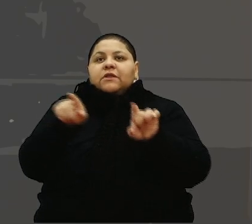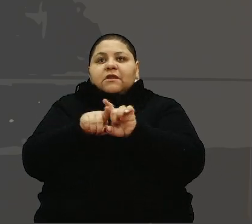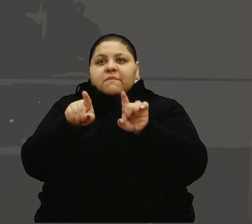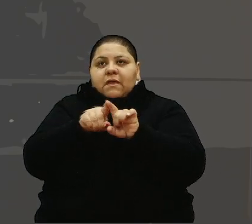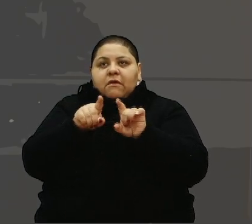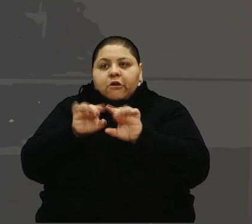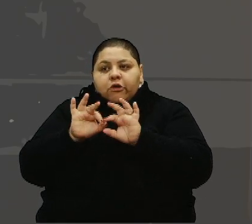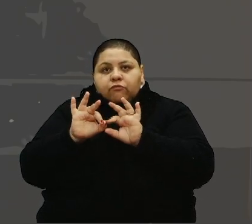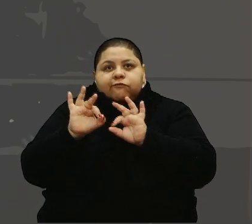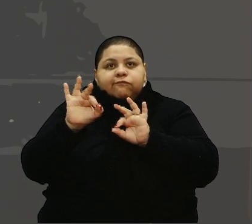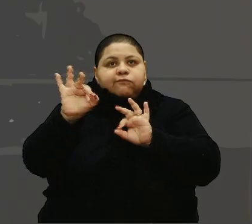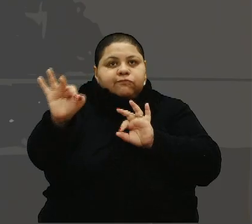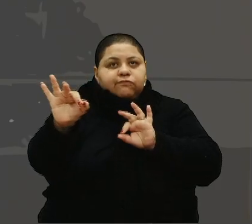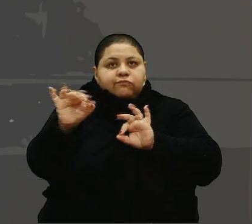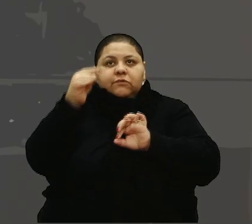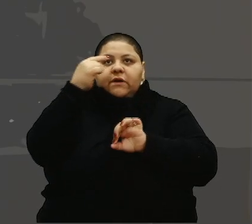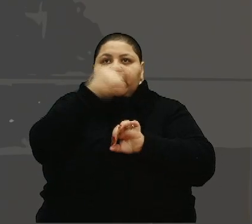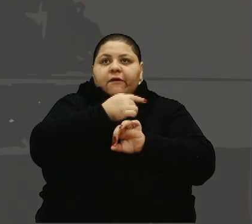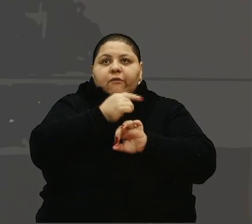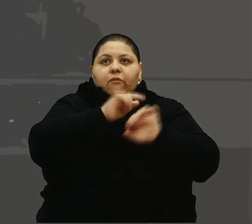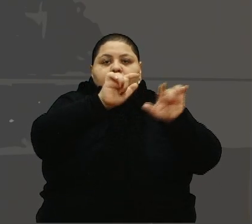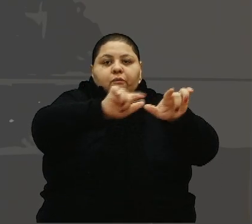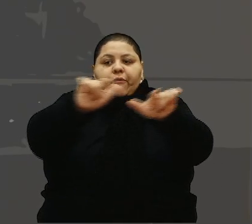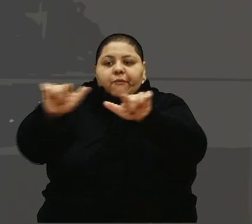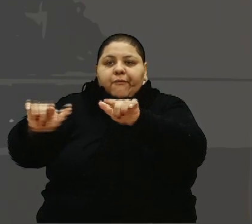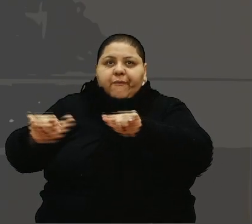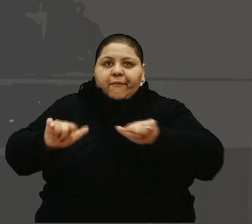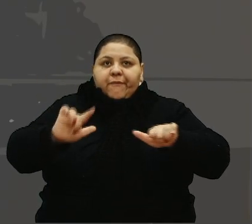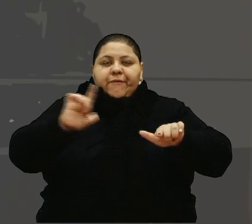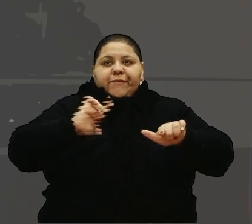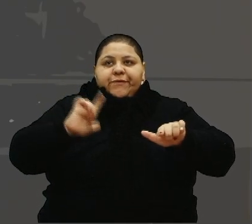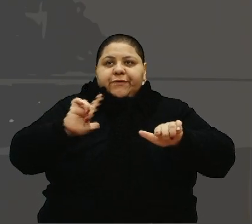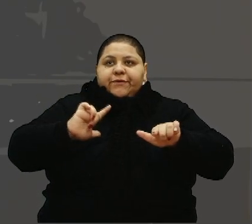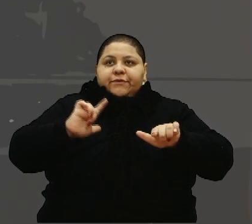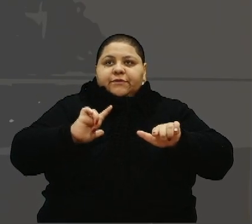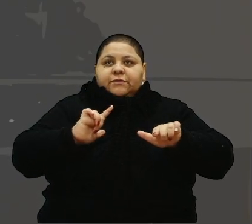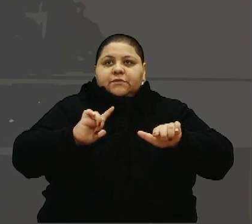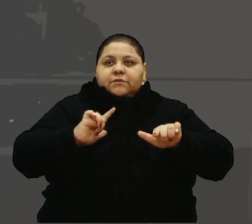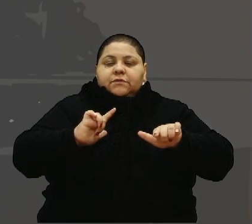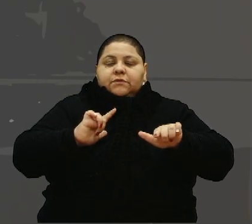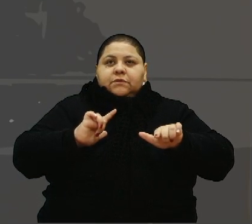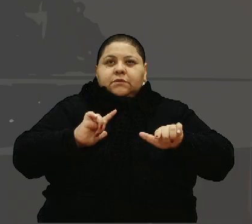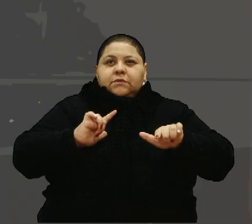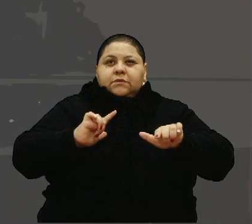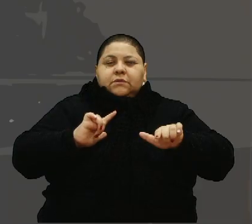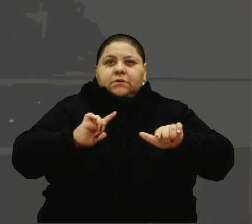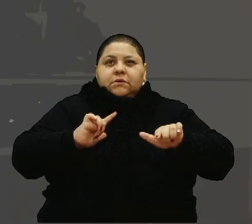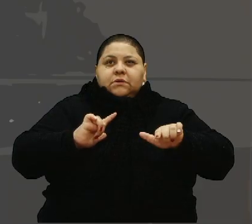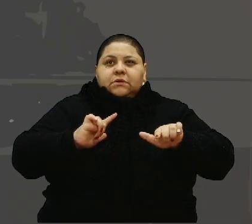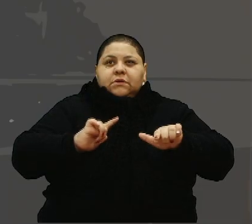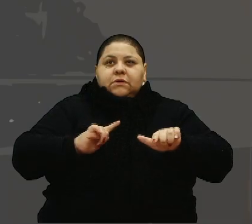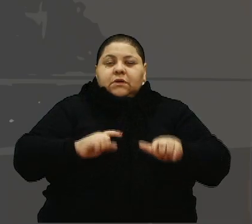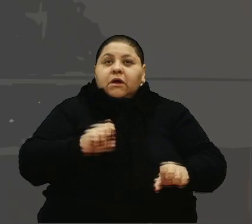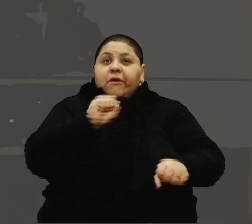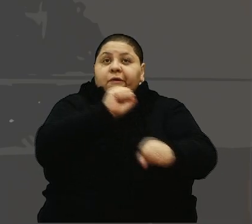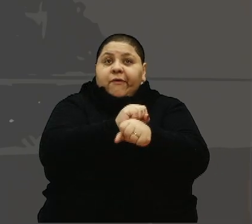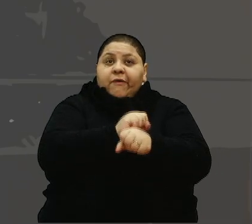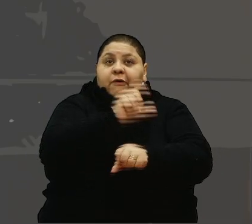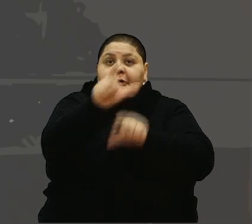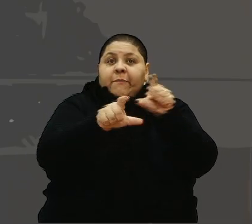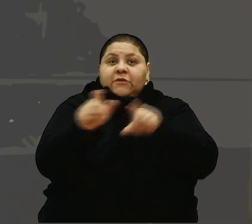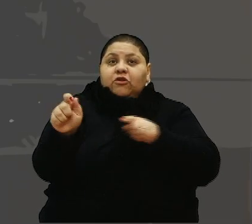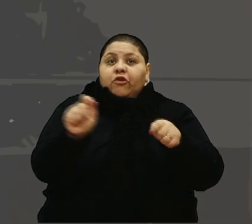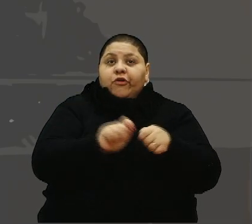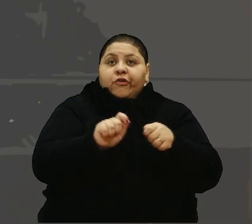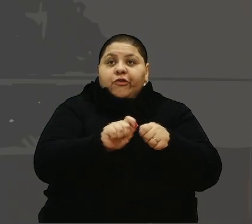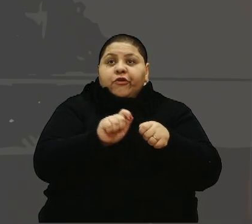percorrem. Aqui os pontos onde tem estações de transbordo e paradas, né, onde a pessoa faz